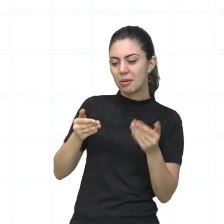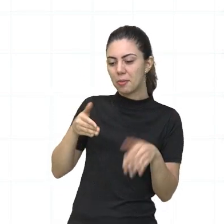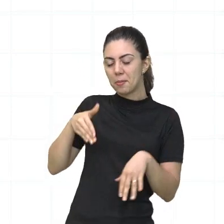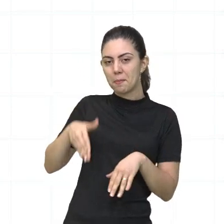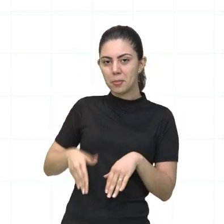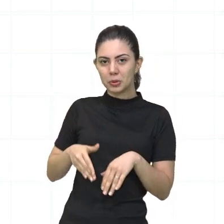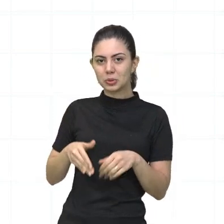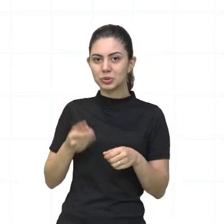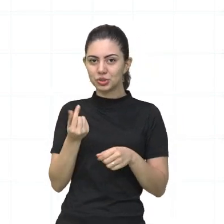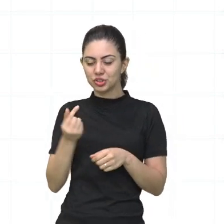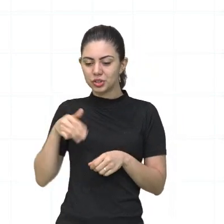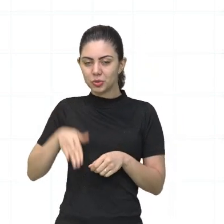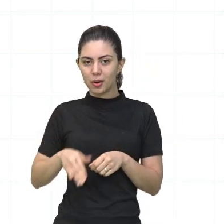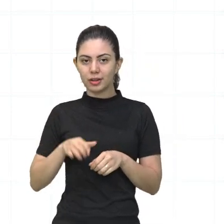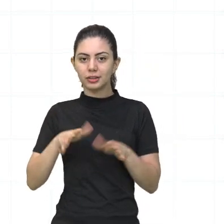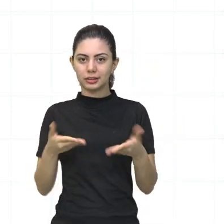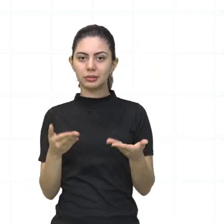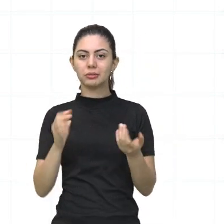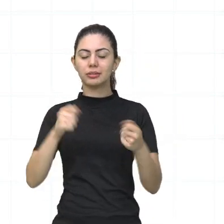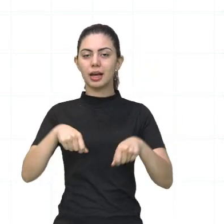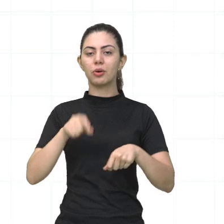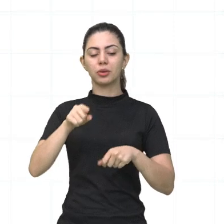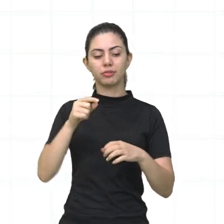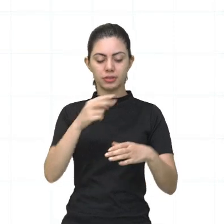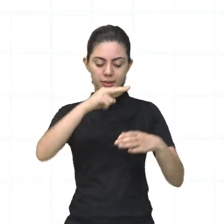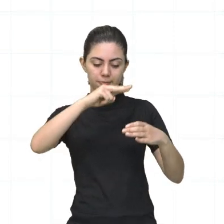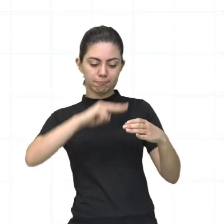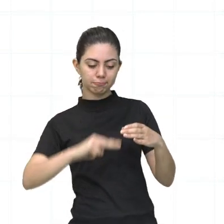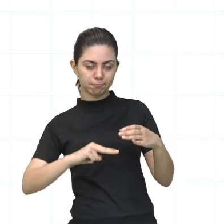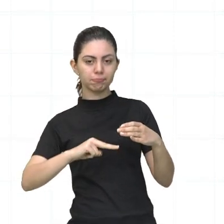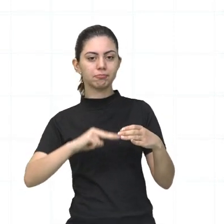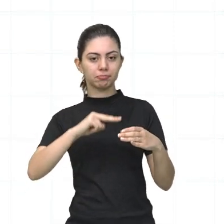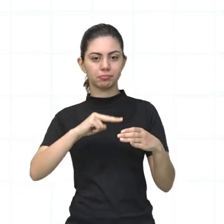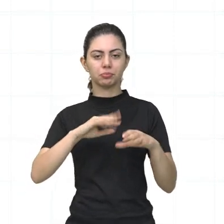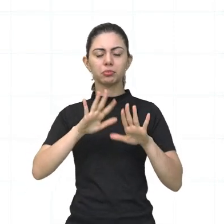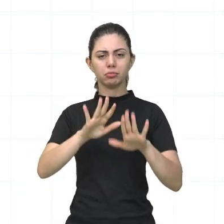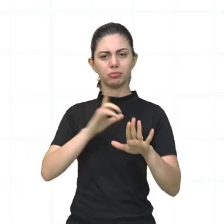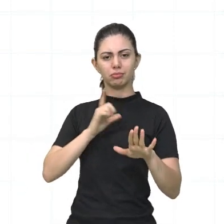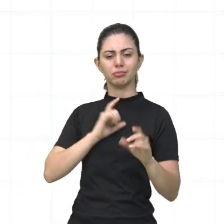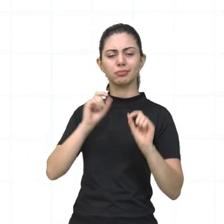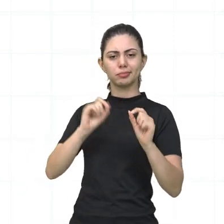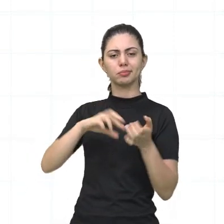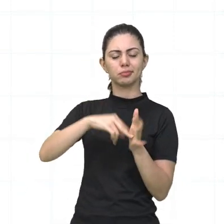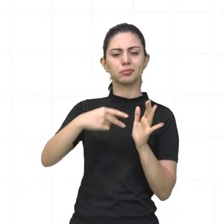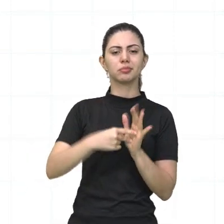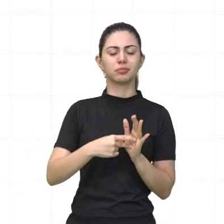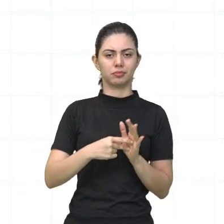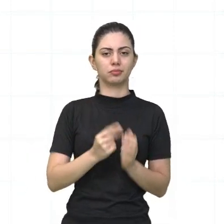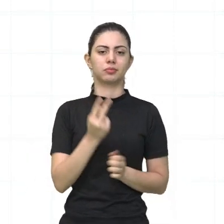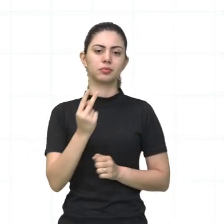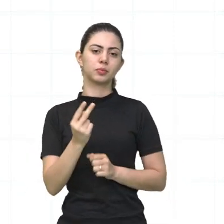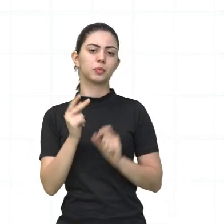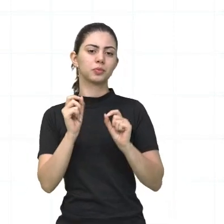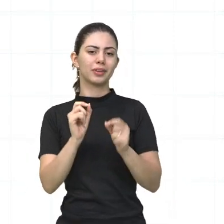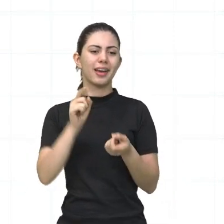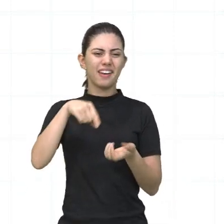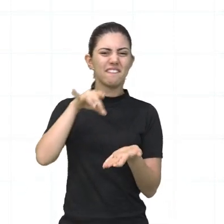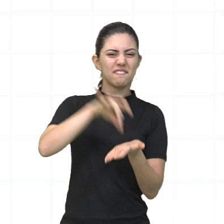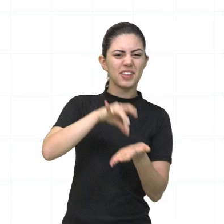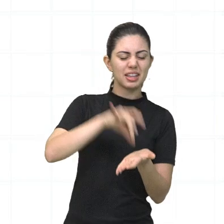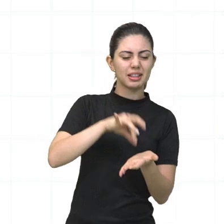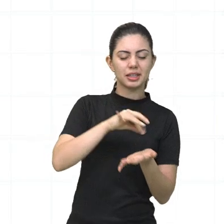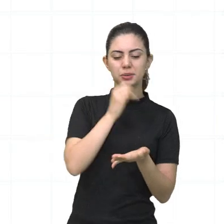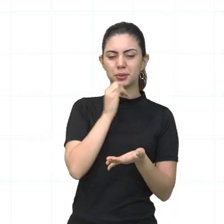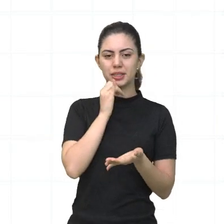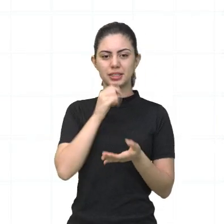Olha a ambiguidade que a propaganda vai trazer. Essa ideia não literal, da ideia do caixão que